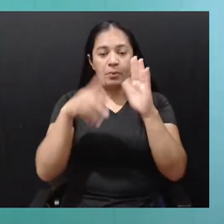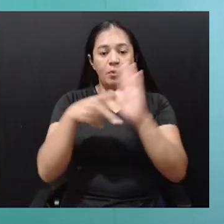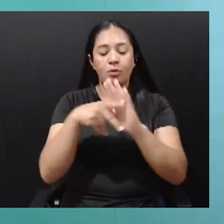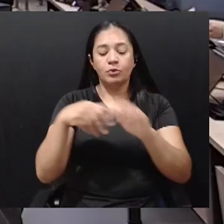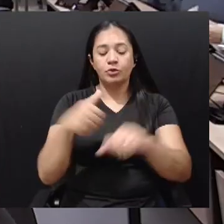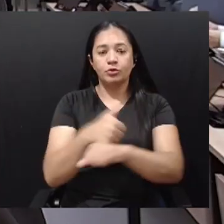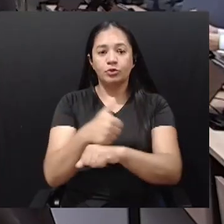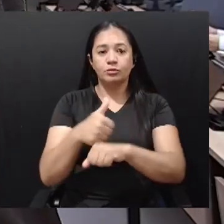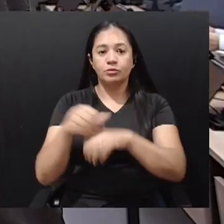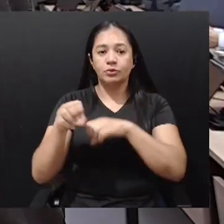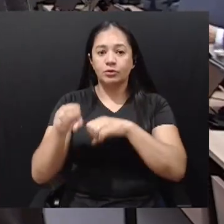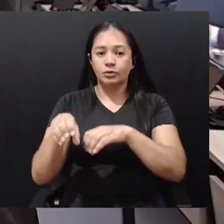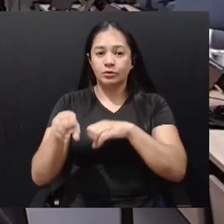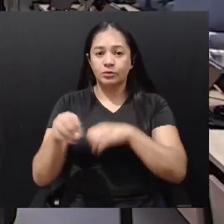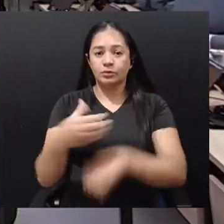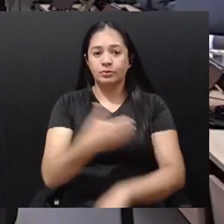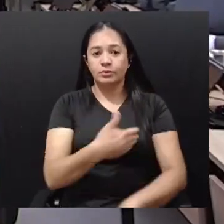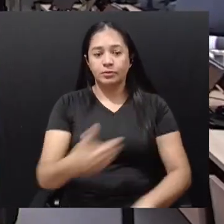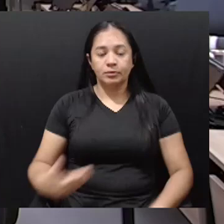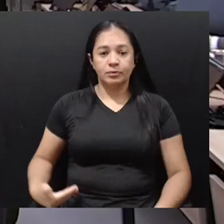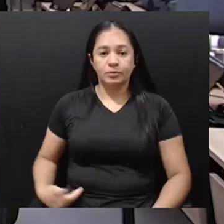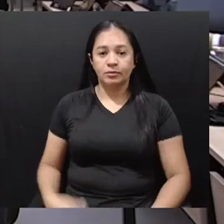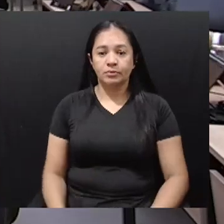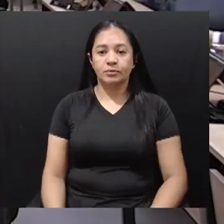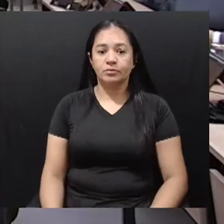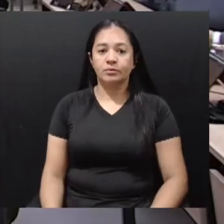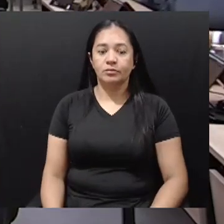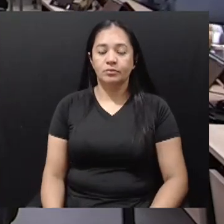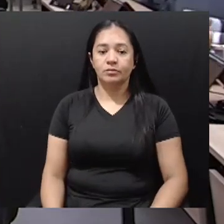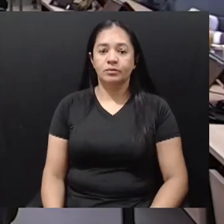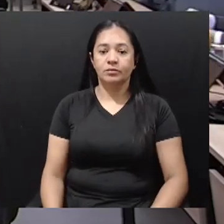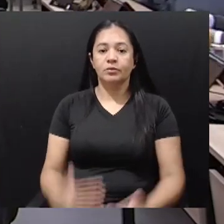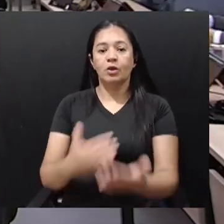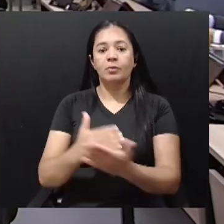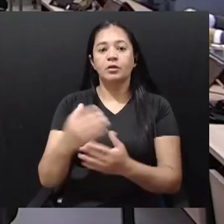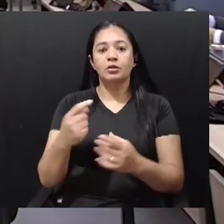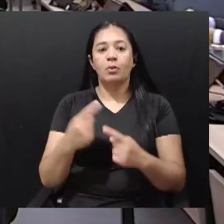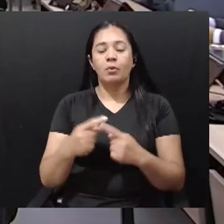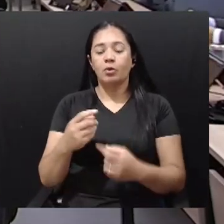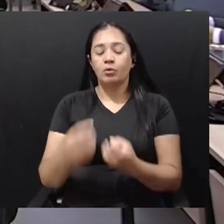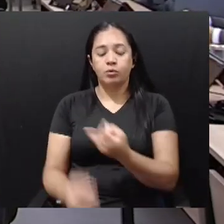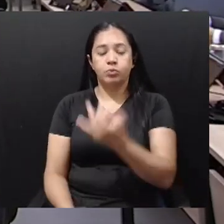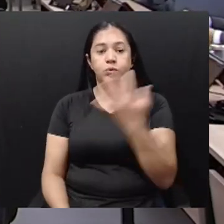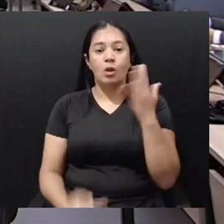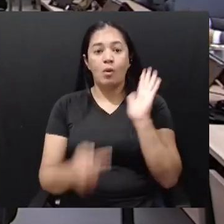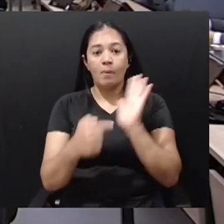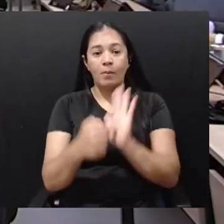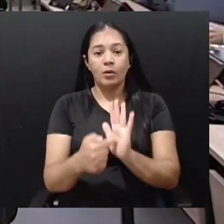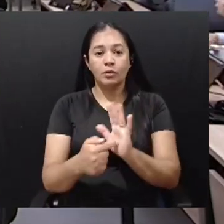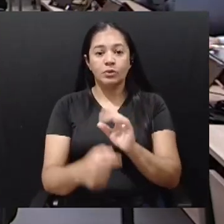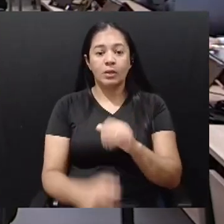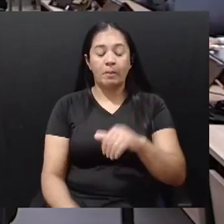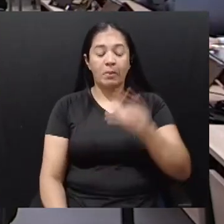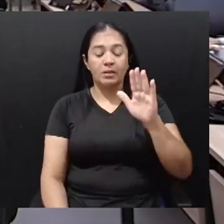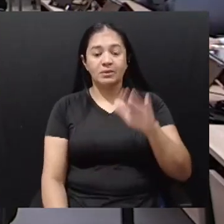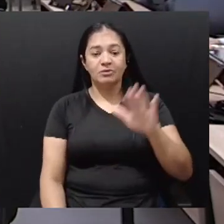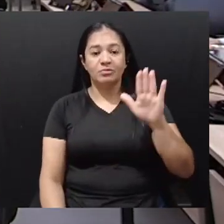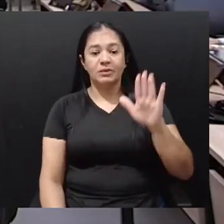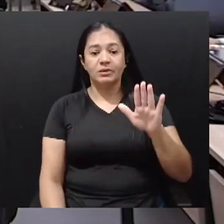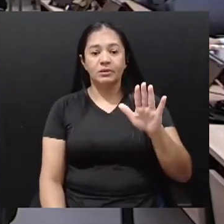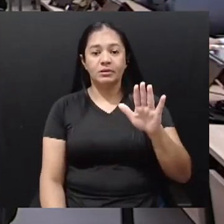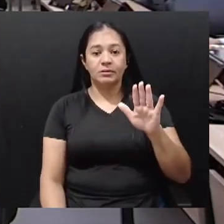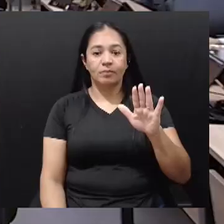de ensino. A ideia, na verdade, surgiu porque os números mostram que cada vez mais há atos